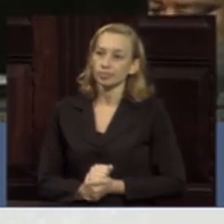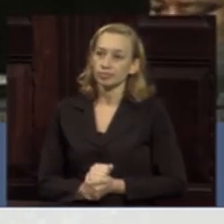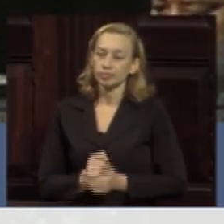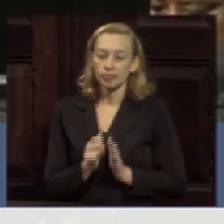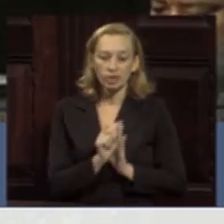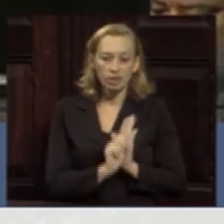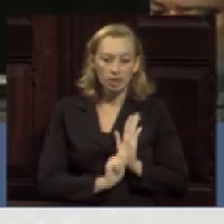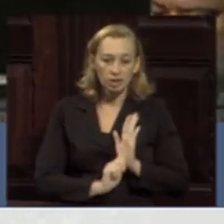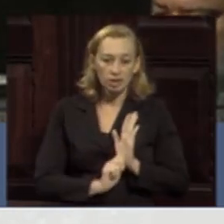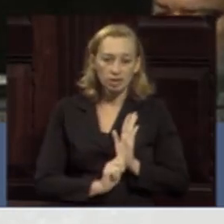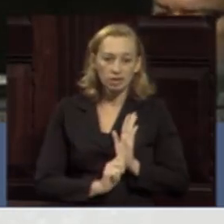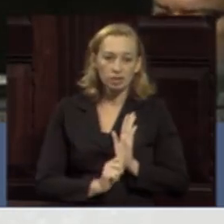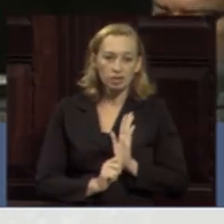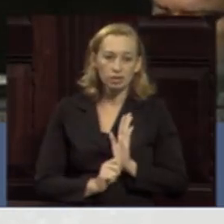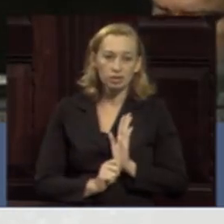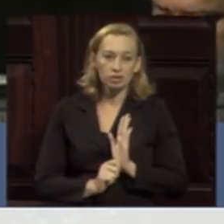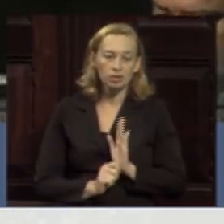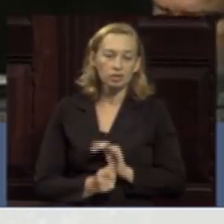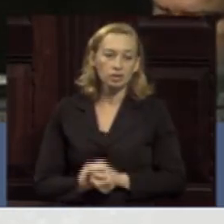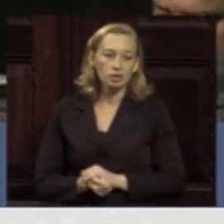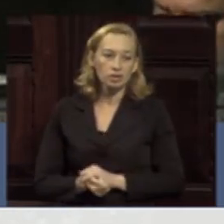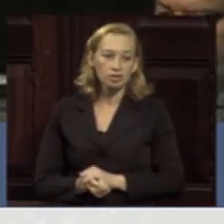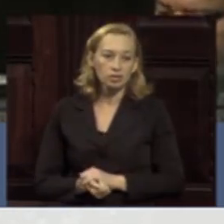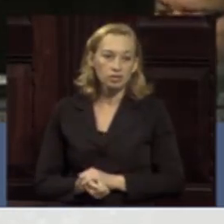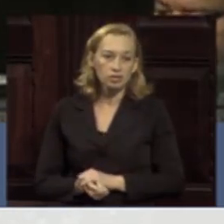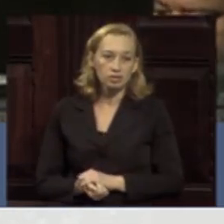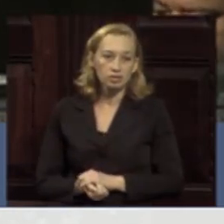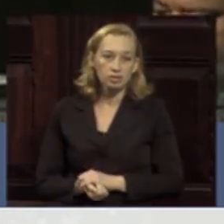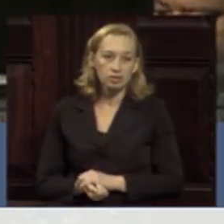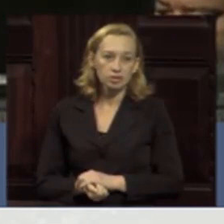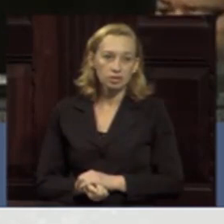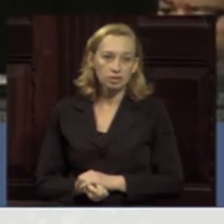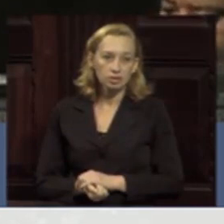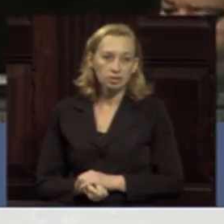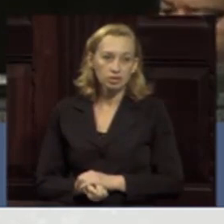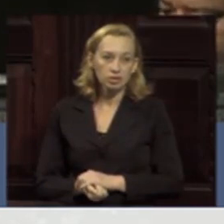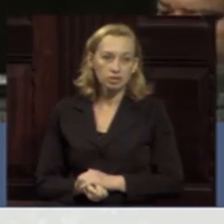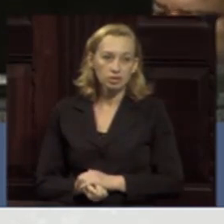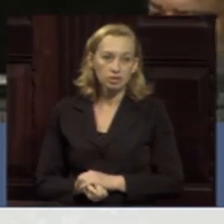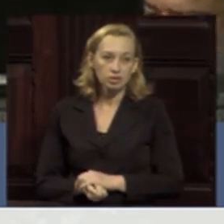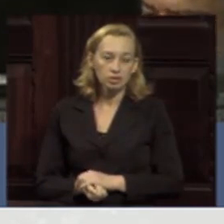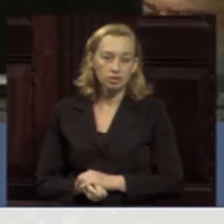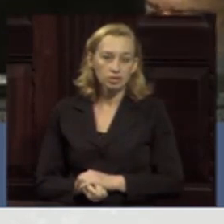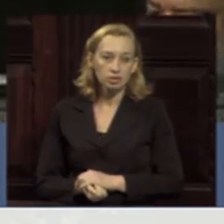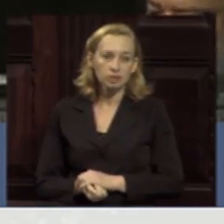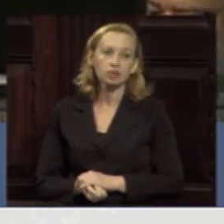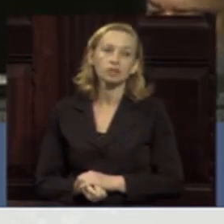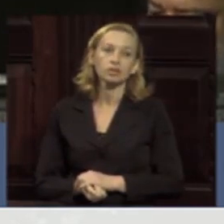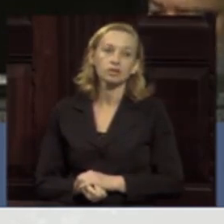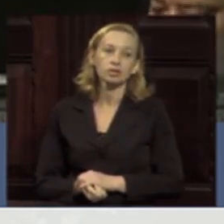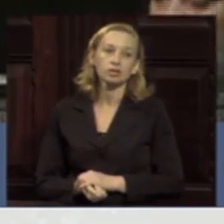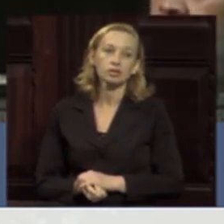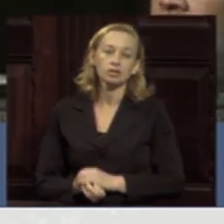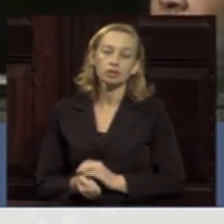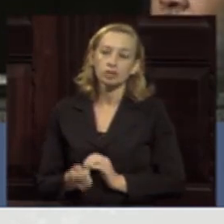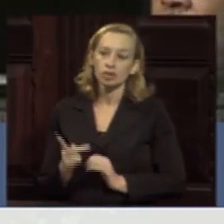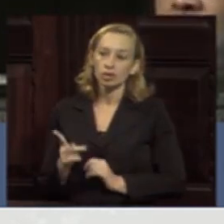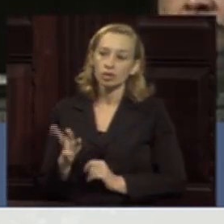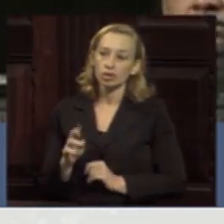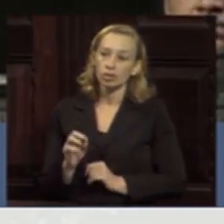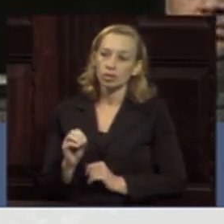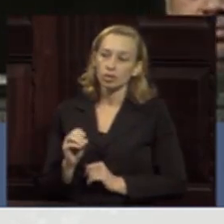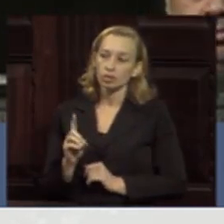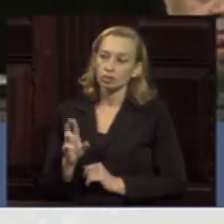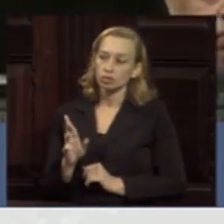de cadastro ou lista negativa de consumidores, que propõe ação judicial em face de fornecedores de produtos e serviços.